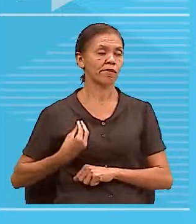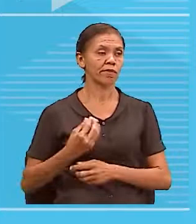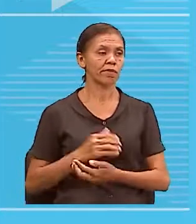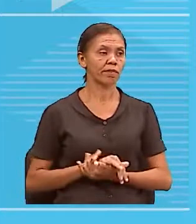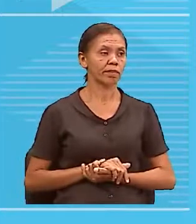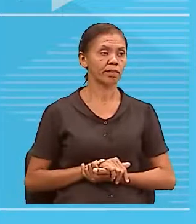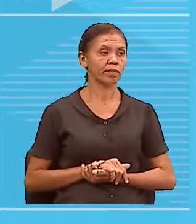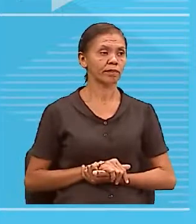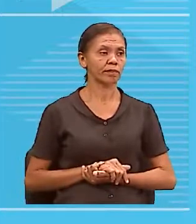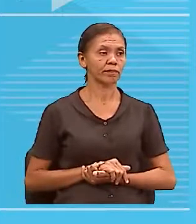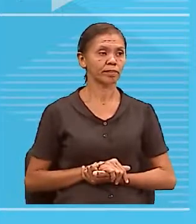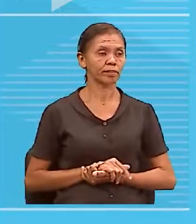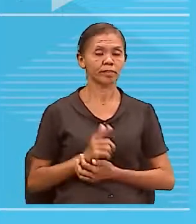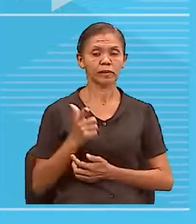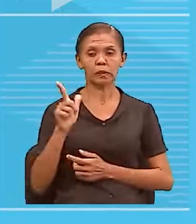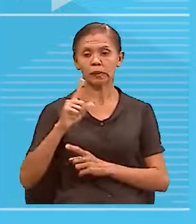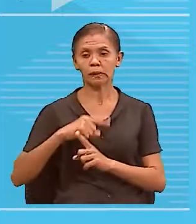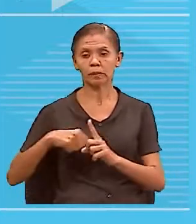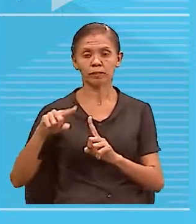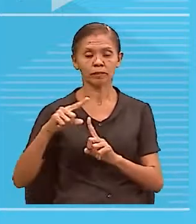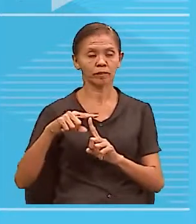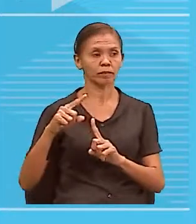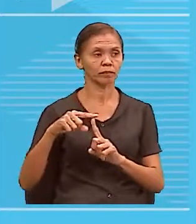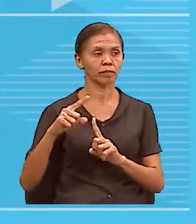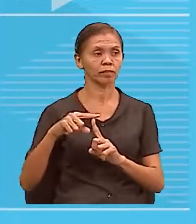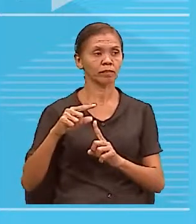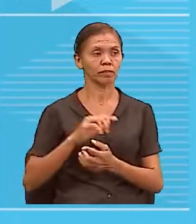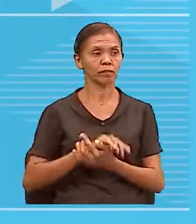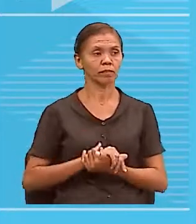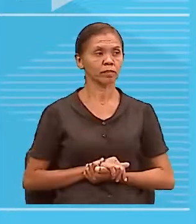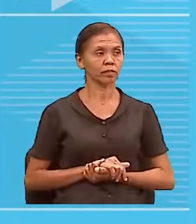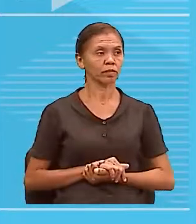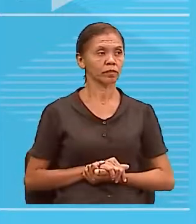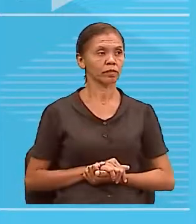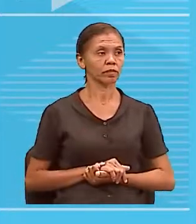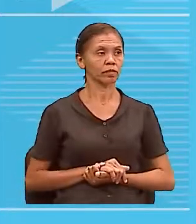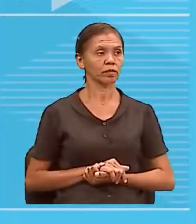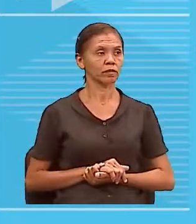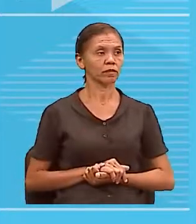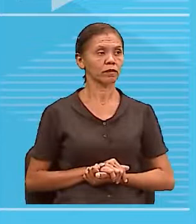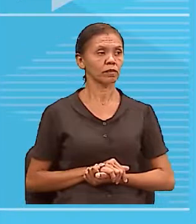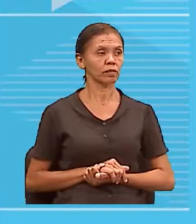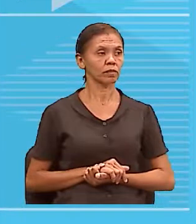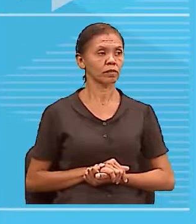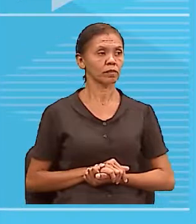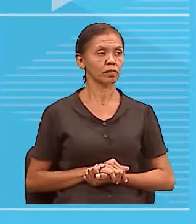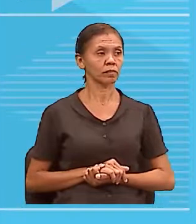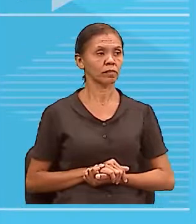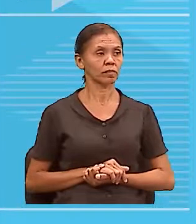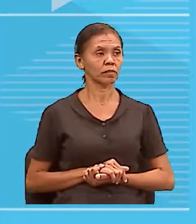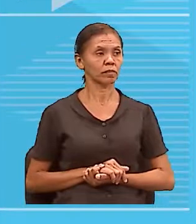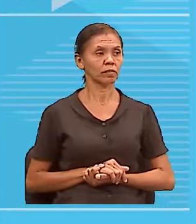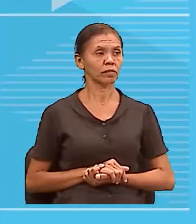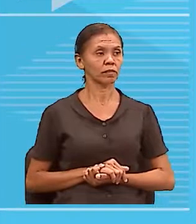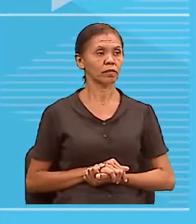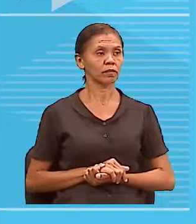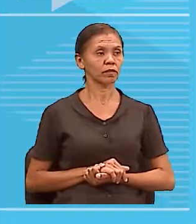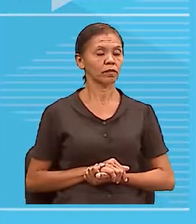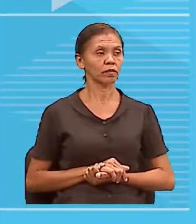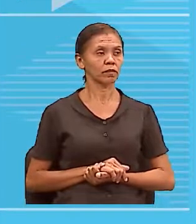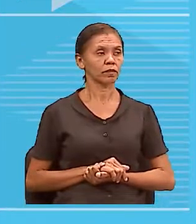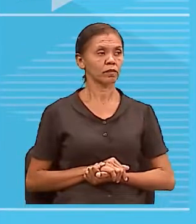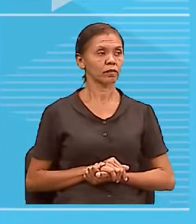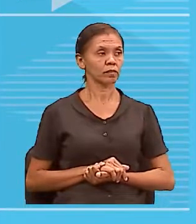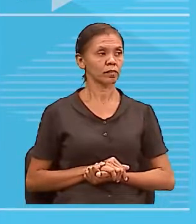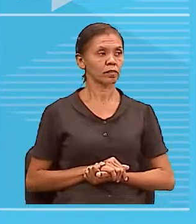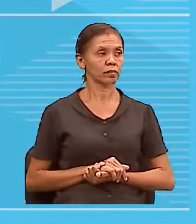e as outras formas derivam do subjuntivo lá do presente do subjuntivo que